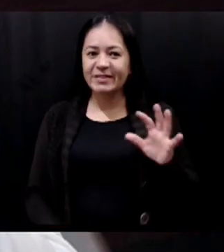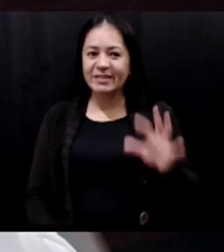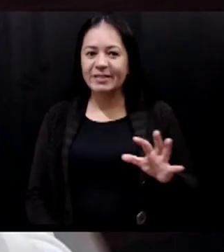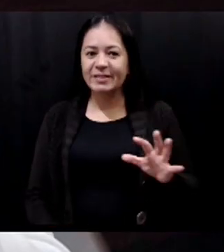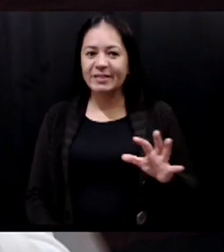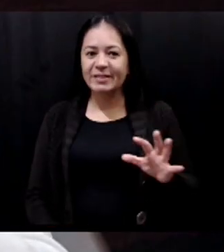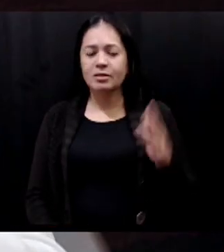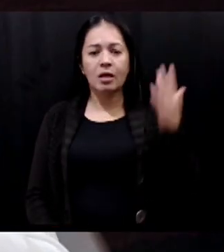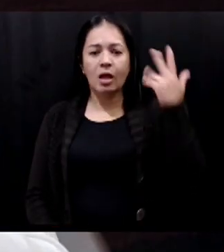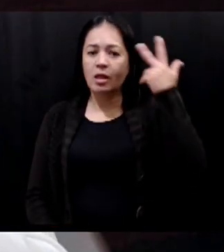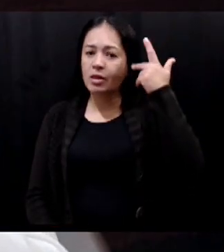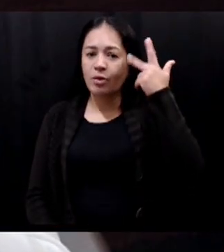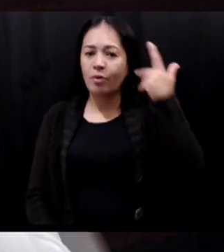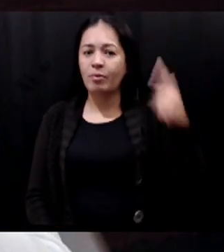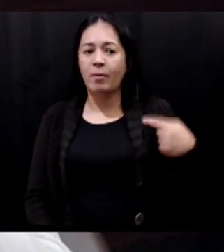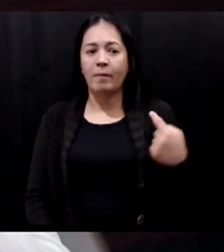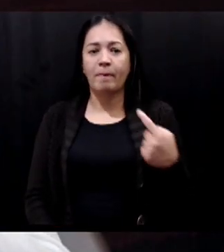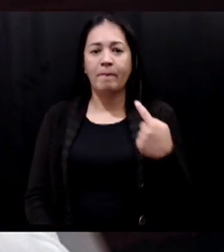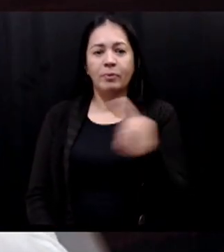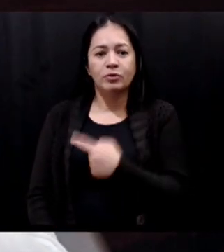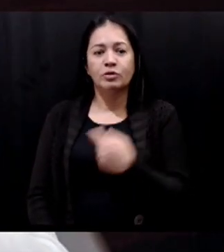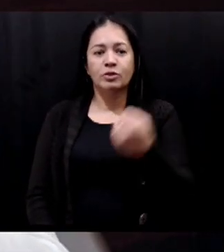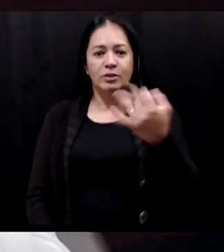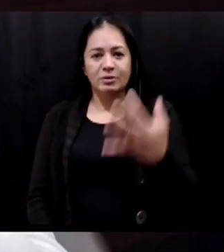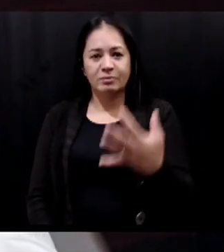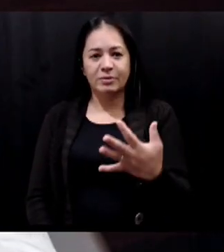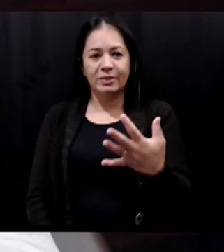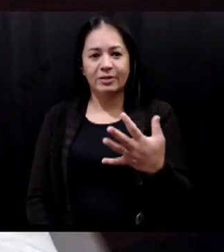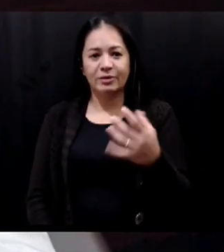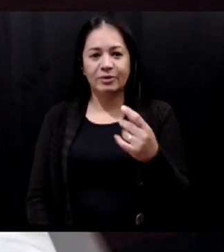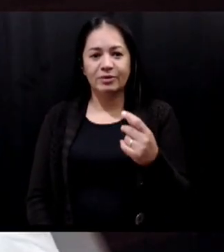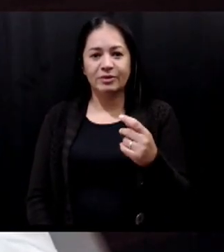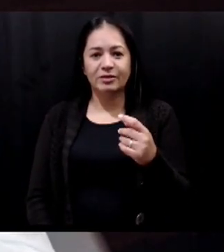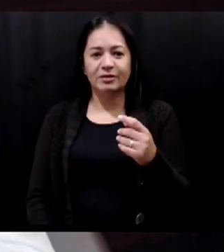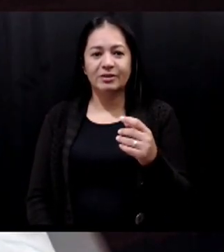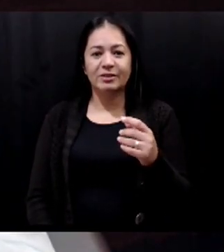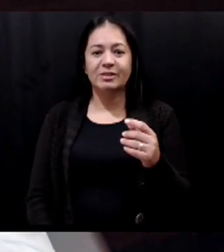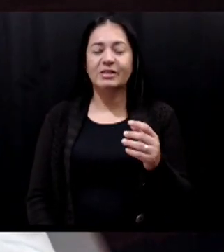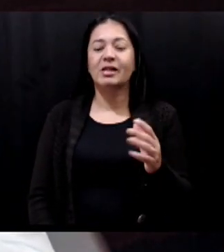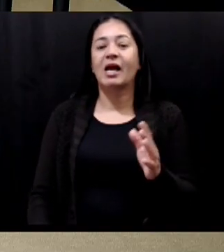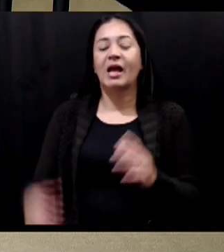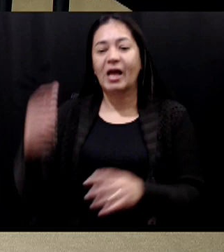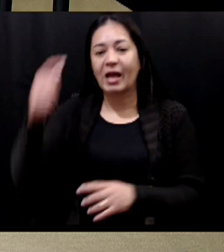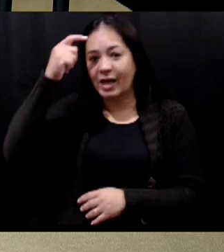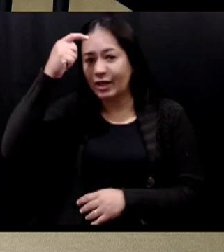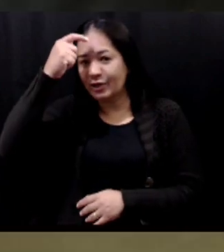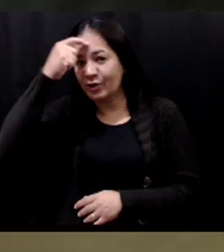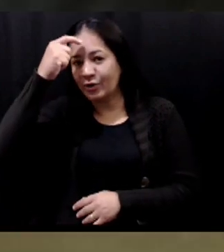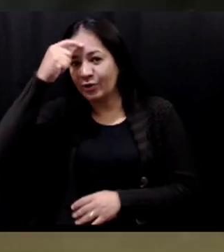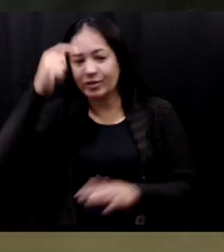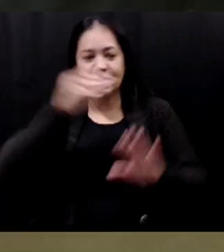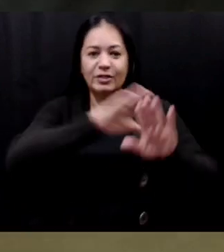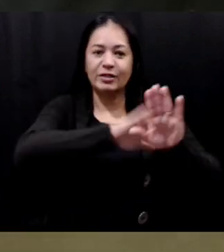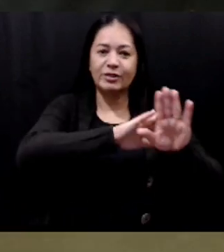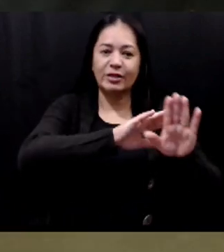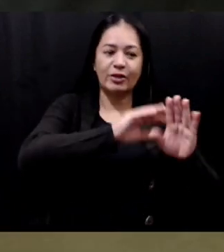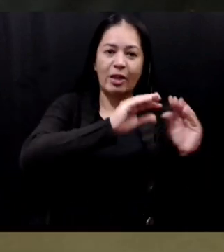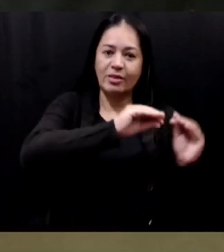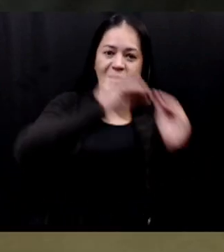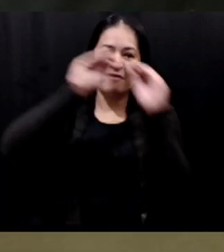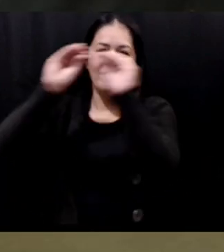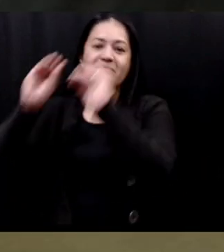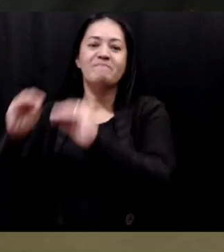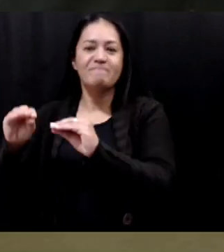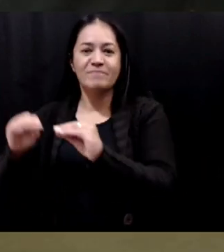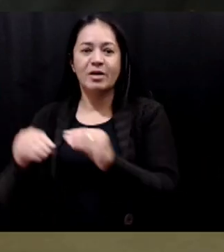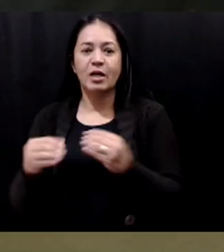isso que a gente fala, né, de levar para o consciente aquilo que está inconsciente. Muito bem, Rafael. Olha, gente, quanta informação